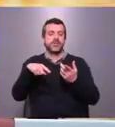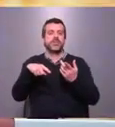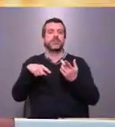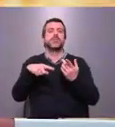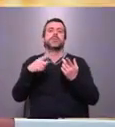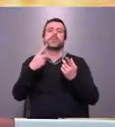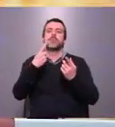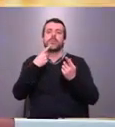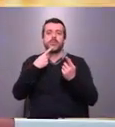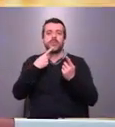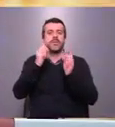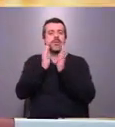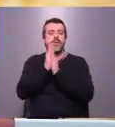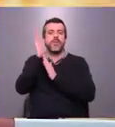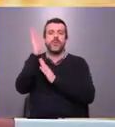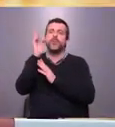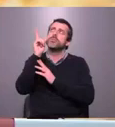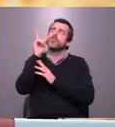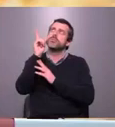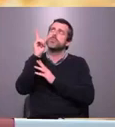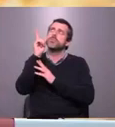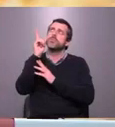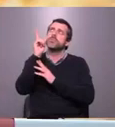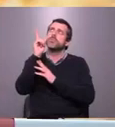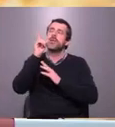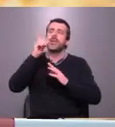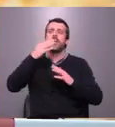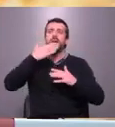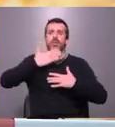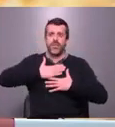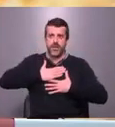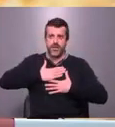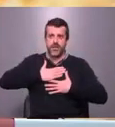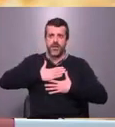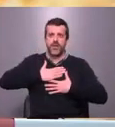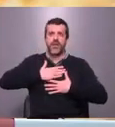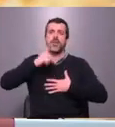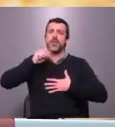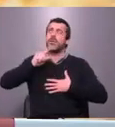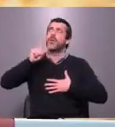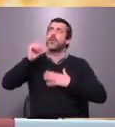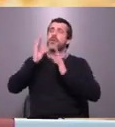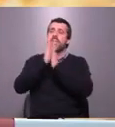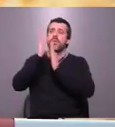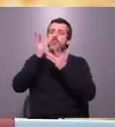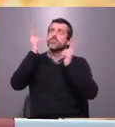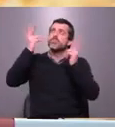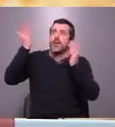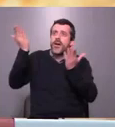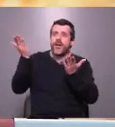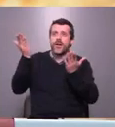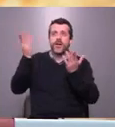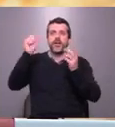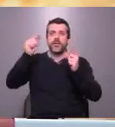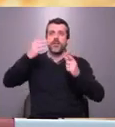a revelação de Deus como aquele que dá e se nos dá. Como aquele que